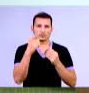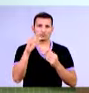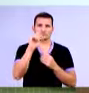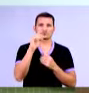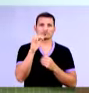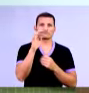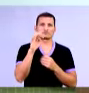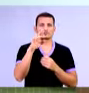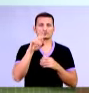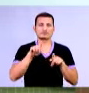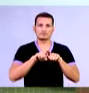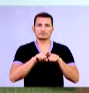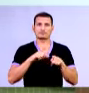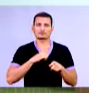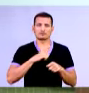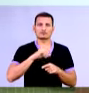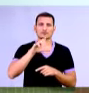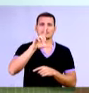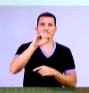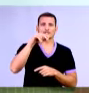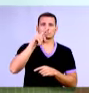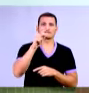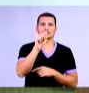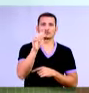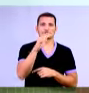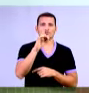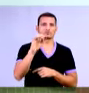com o conceito de linha do tempo, né? Então,